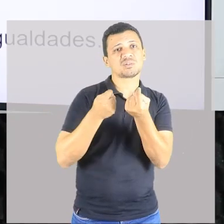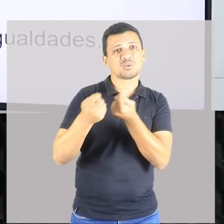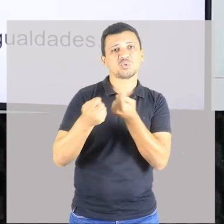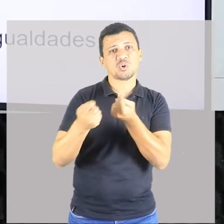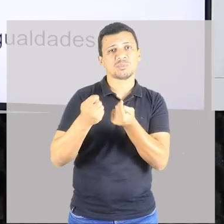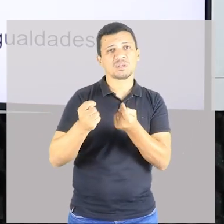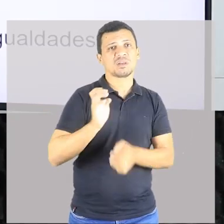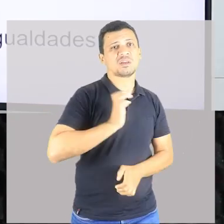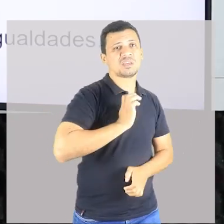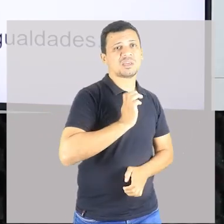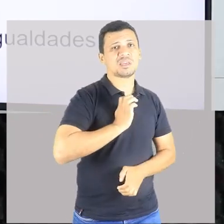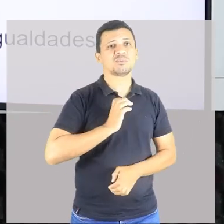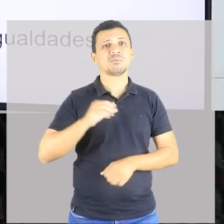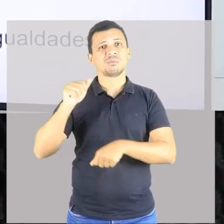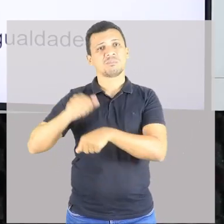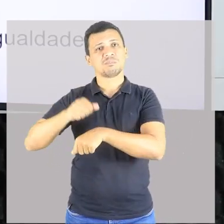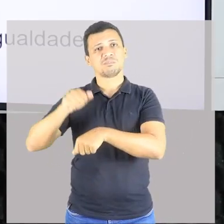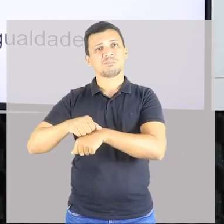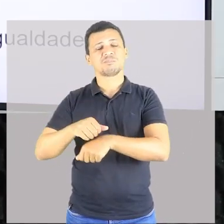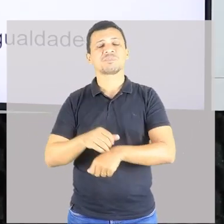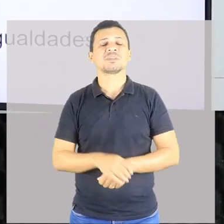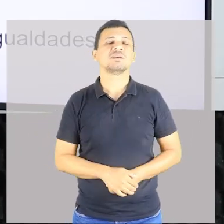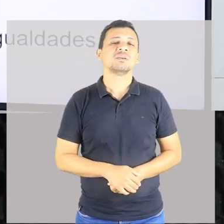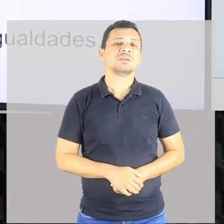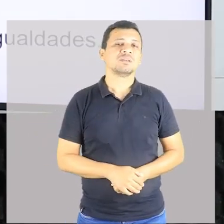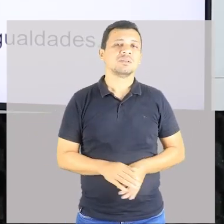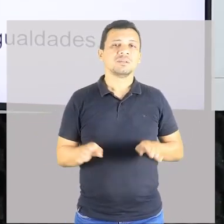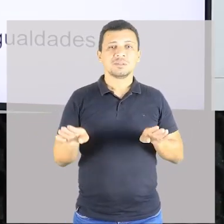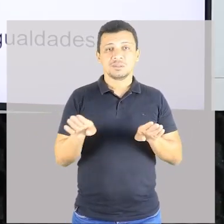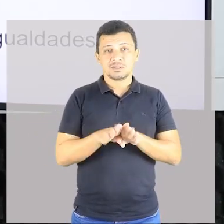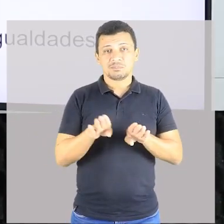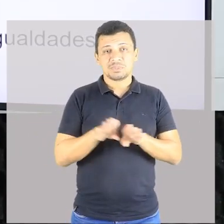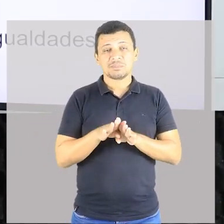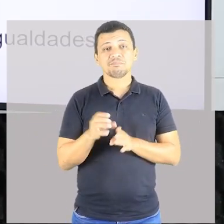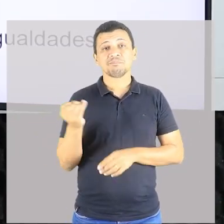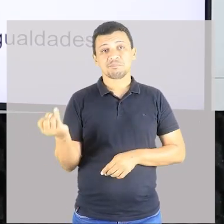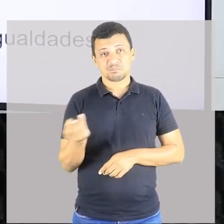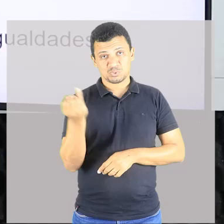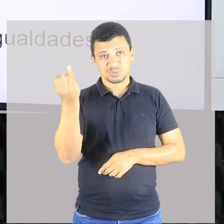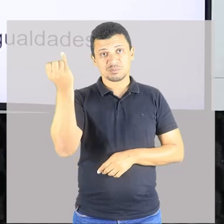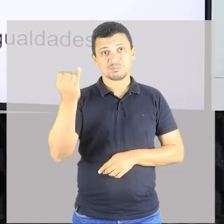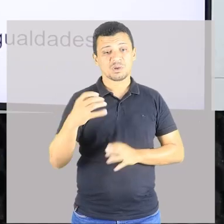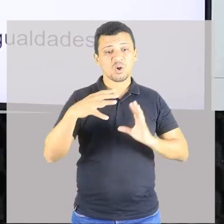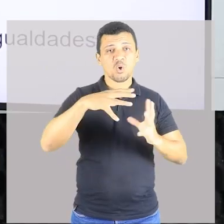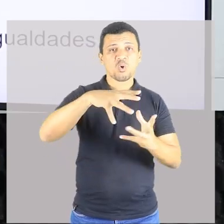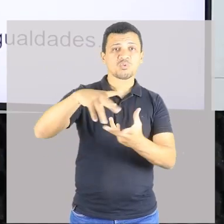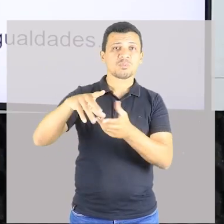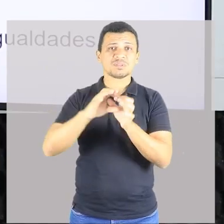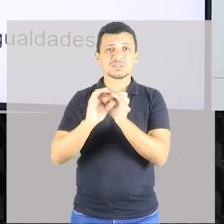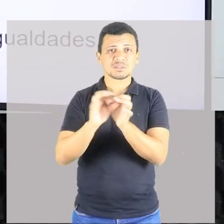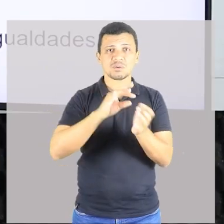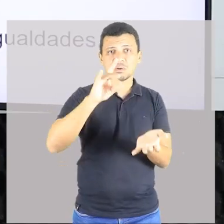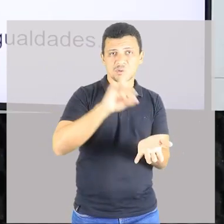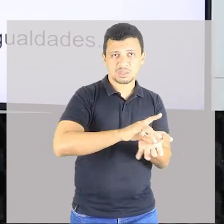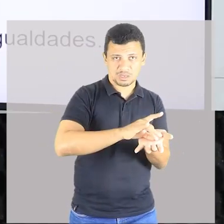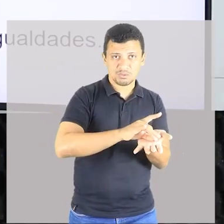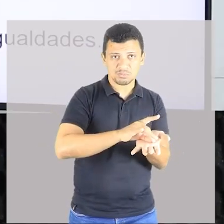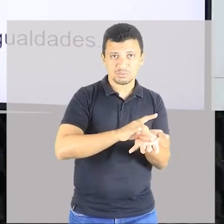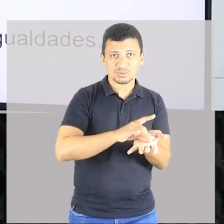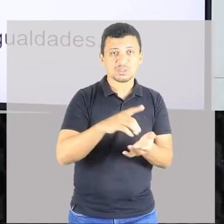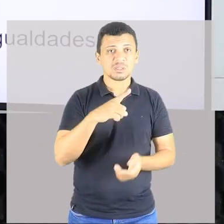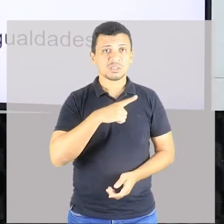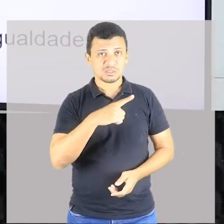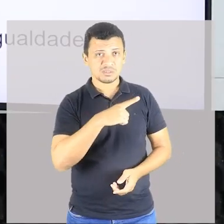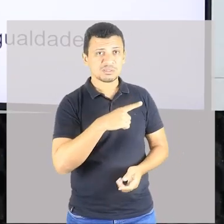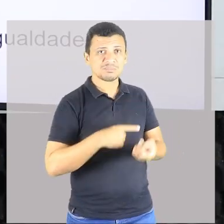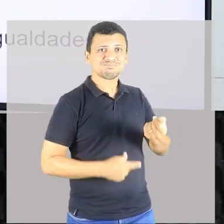ricos e pobres. Um outro elemento muito importante também é que a globalização real, dentro deste processo de que aqueles que possuem